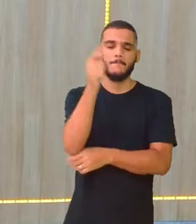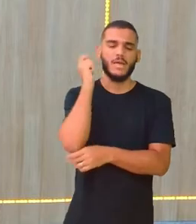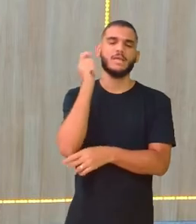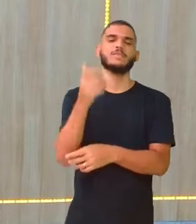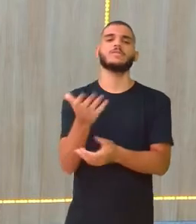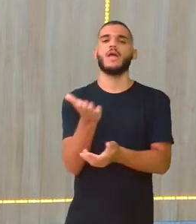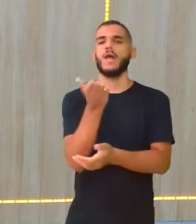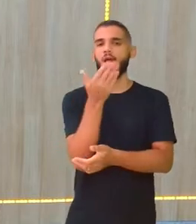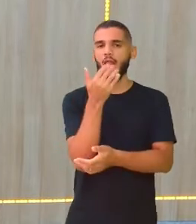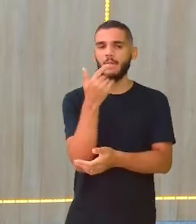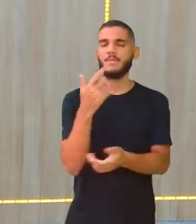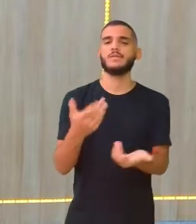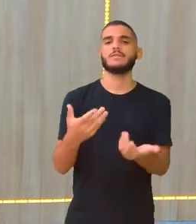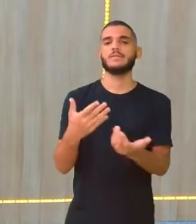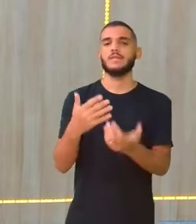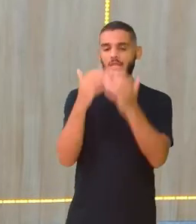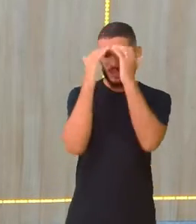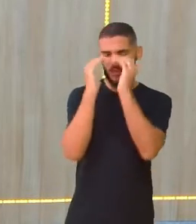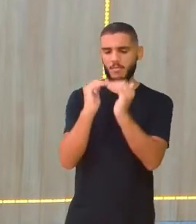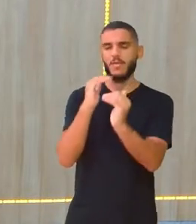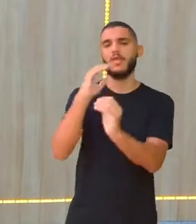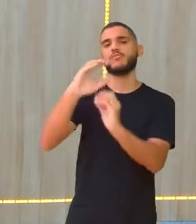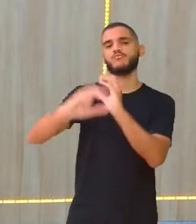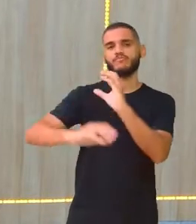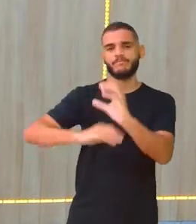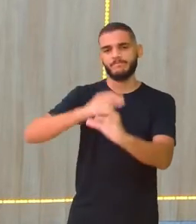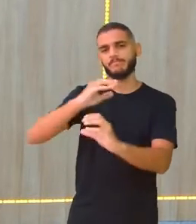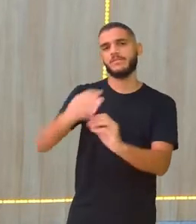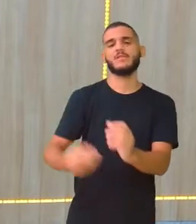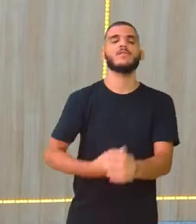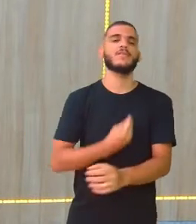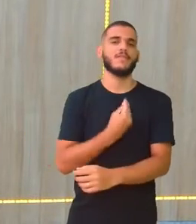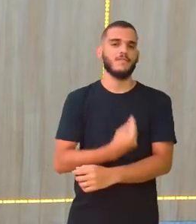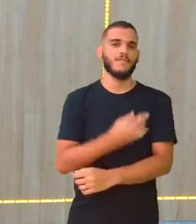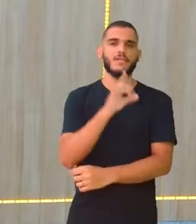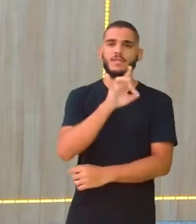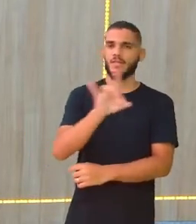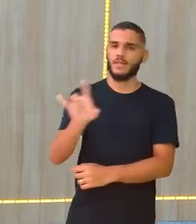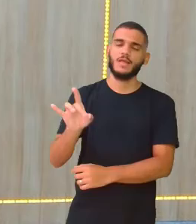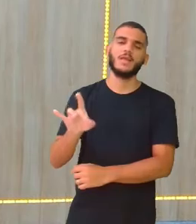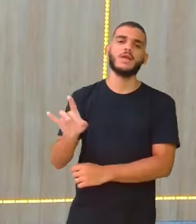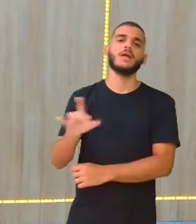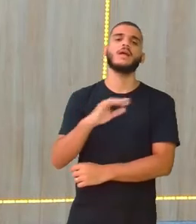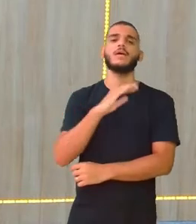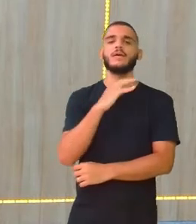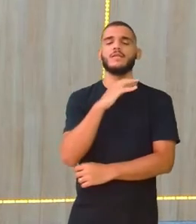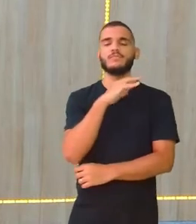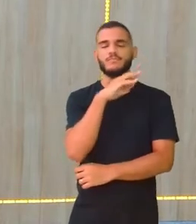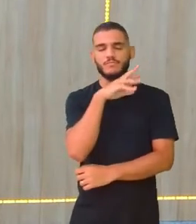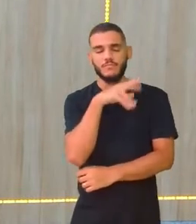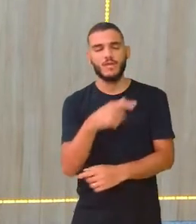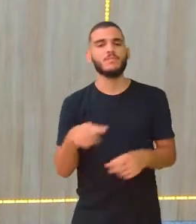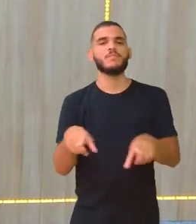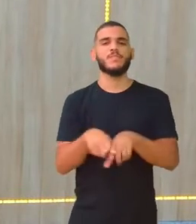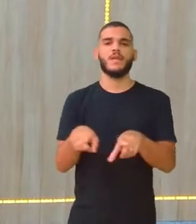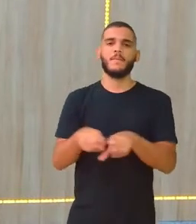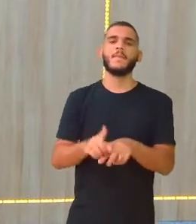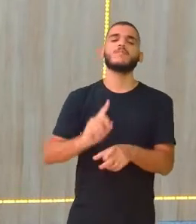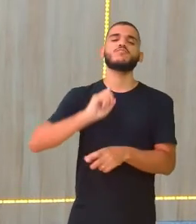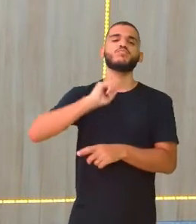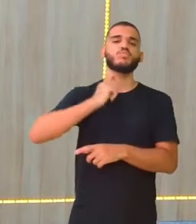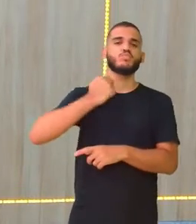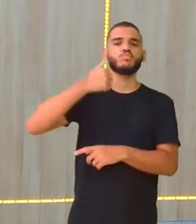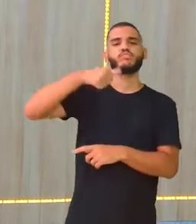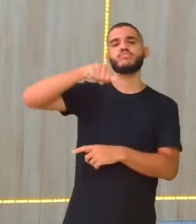sem respeitar o ciclo natural de vida daqueles animais. Vai intensificar também a emissão de gases no